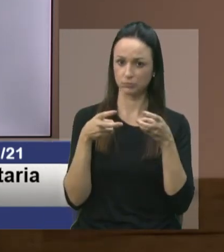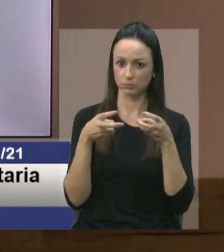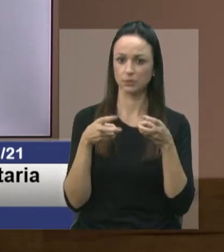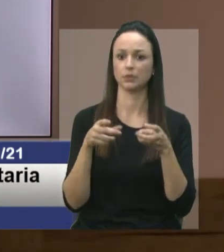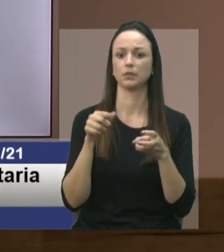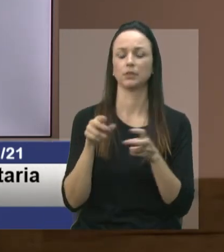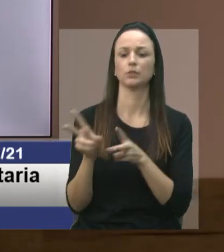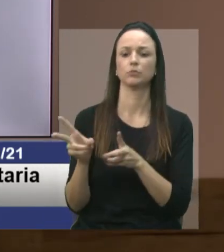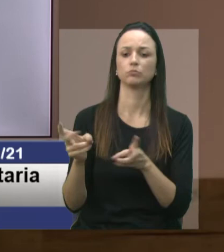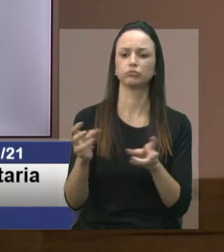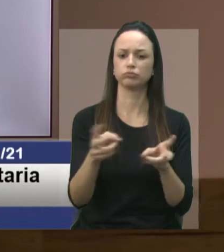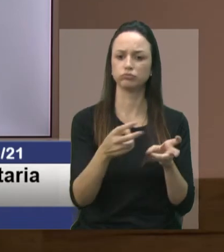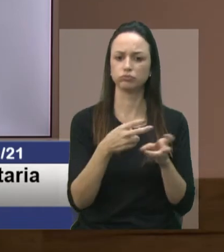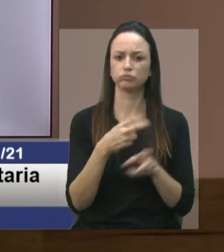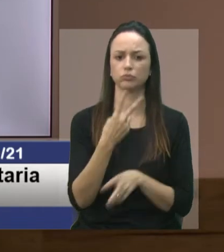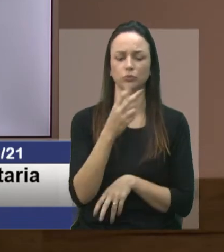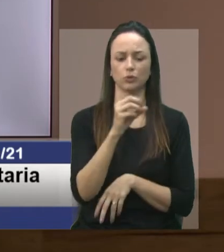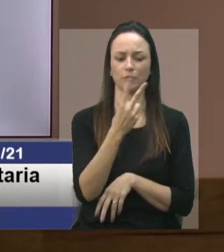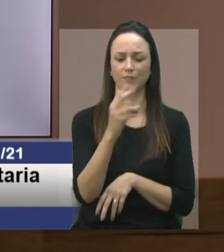em 2020 e em